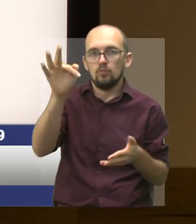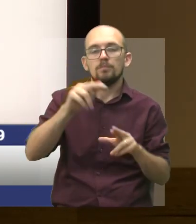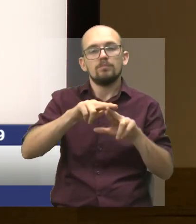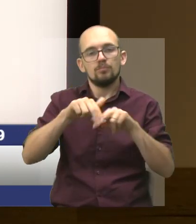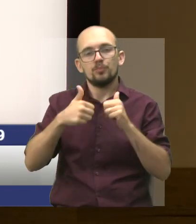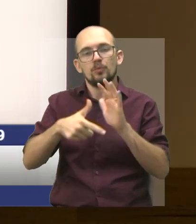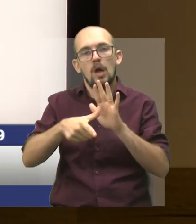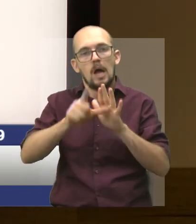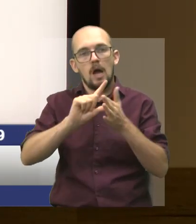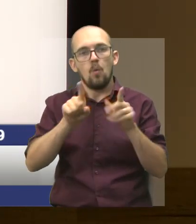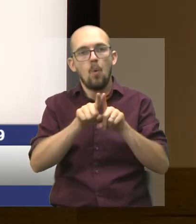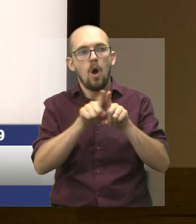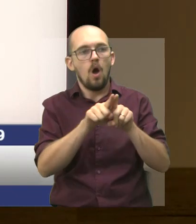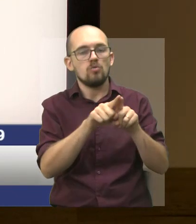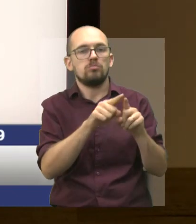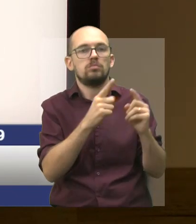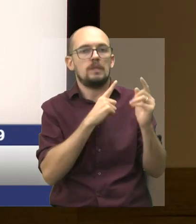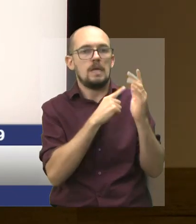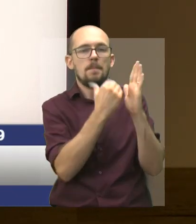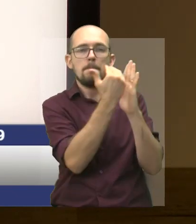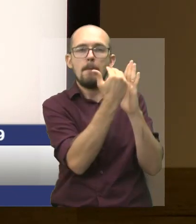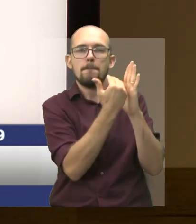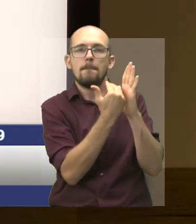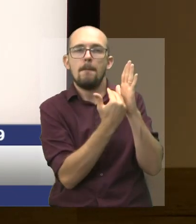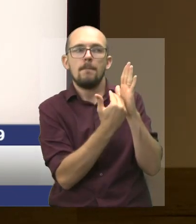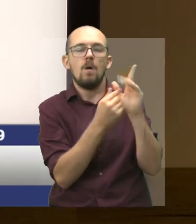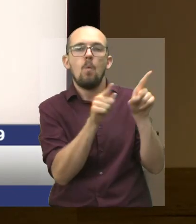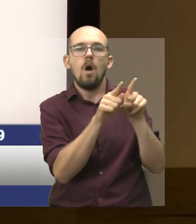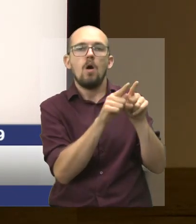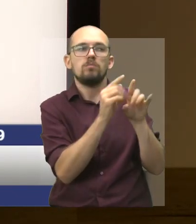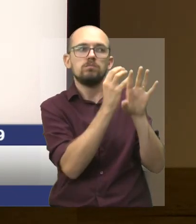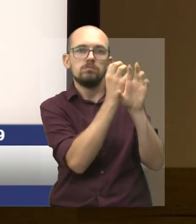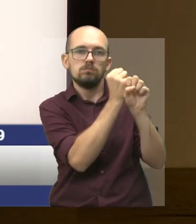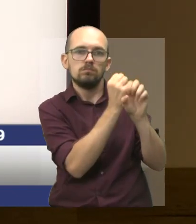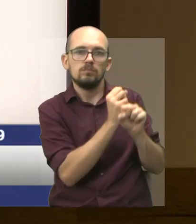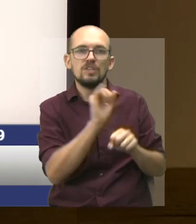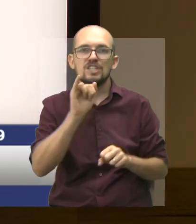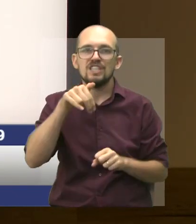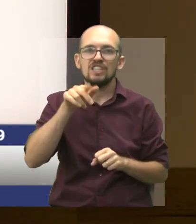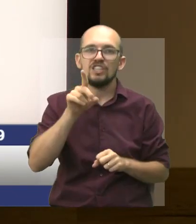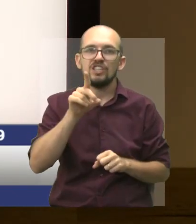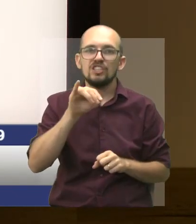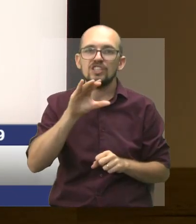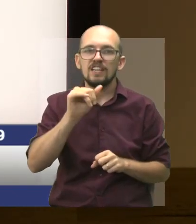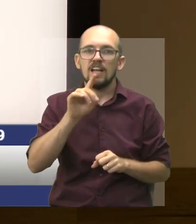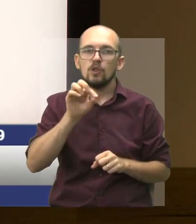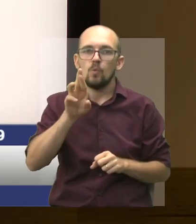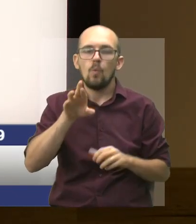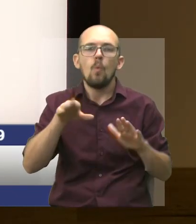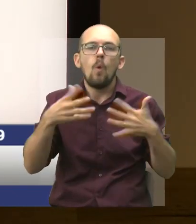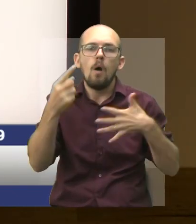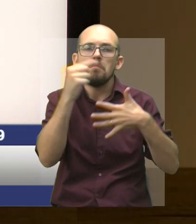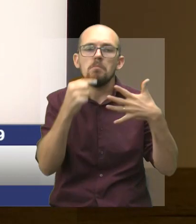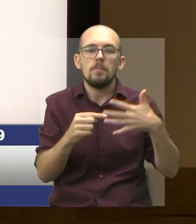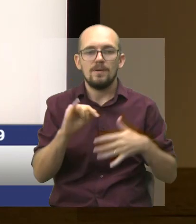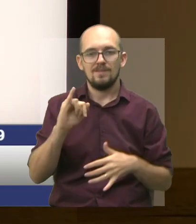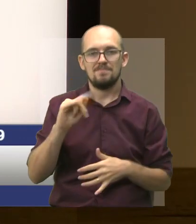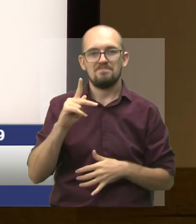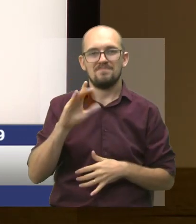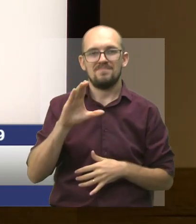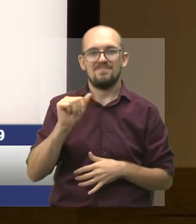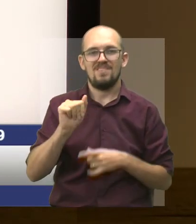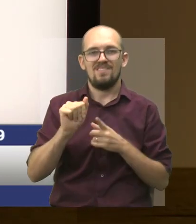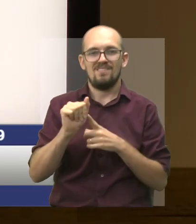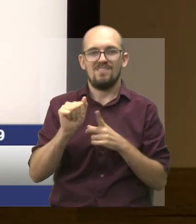financeiros disponíveis. E aqui nós estamos utilizando o IPCA, que é o Índice Preço do Consumidor